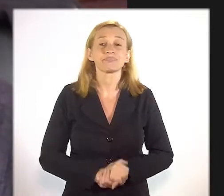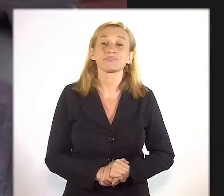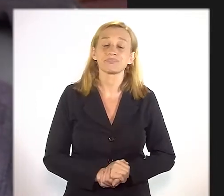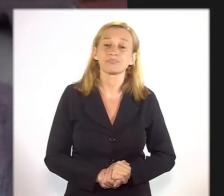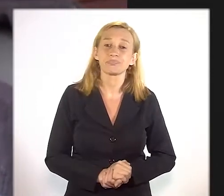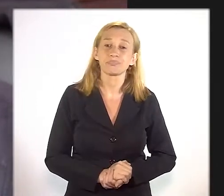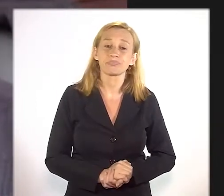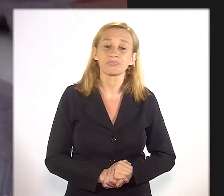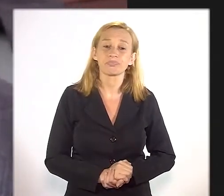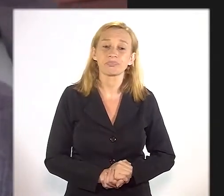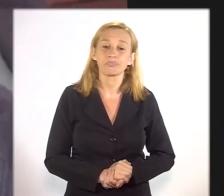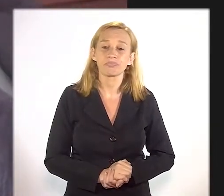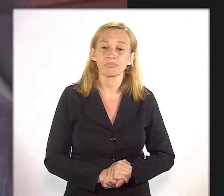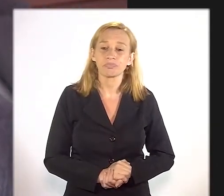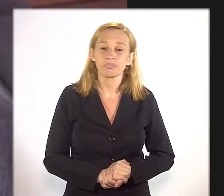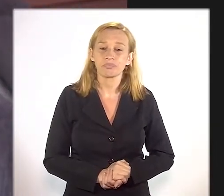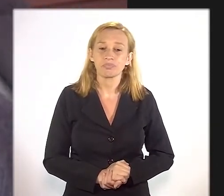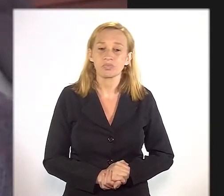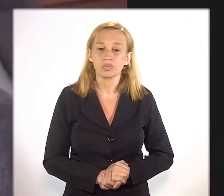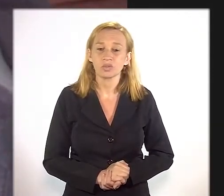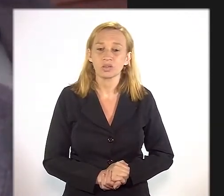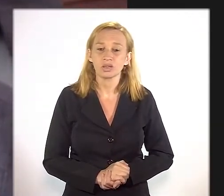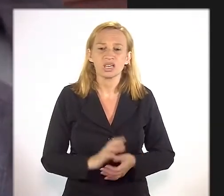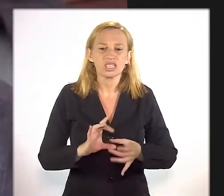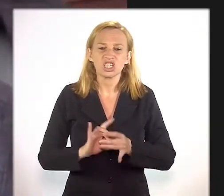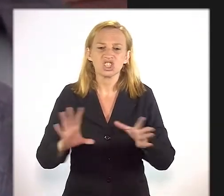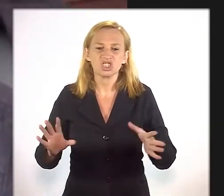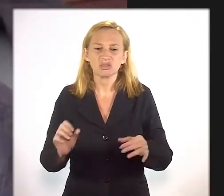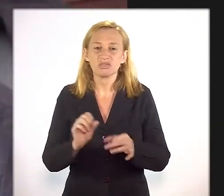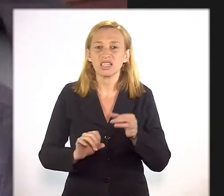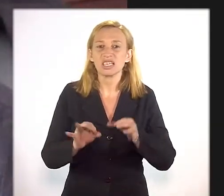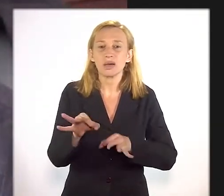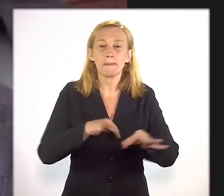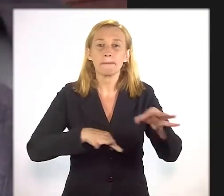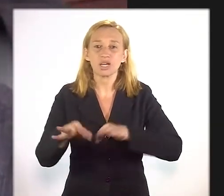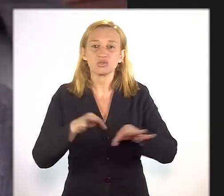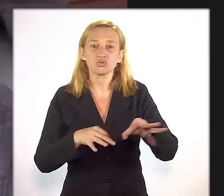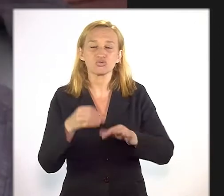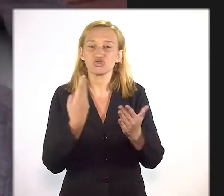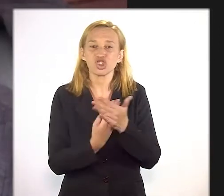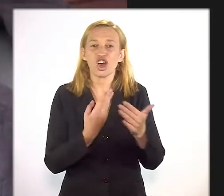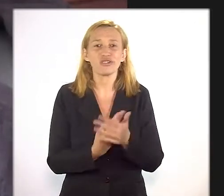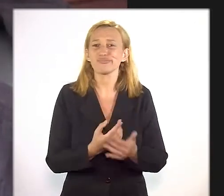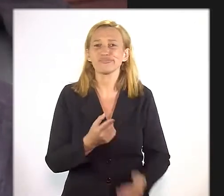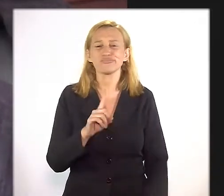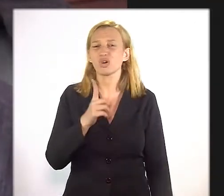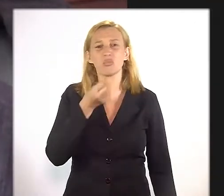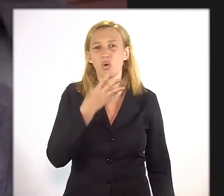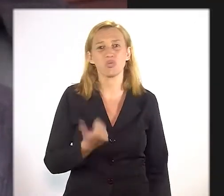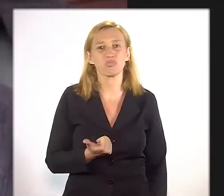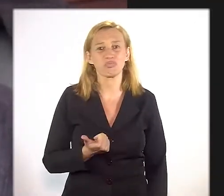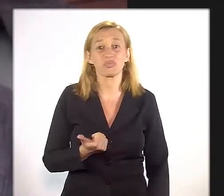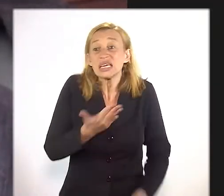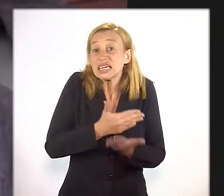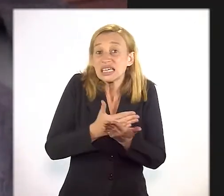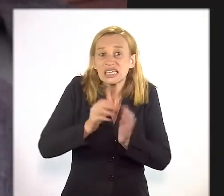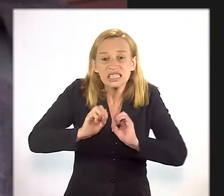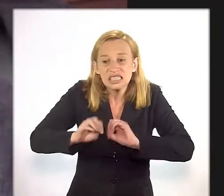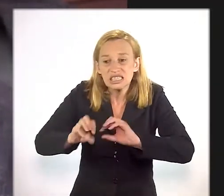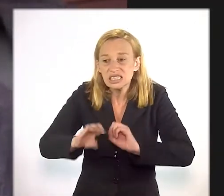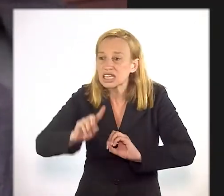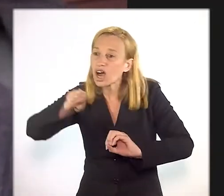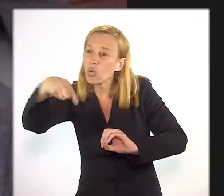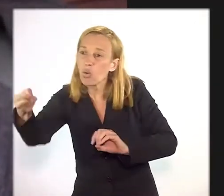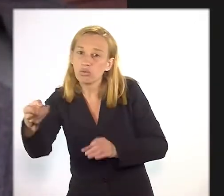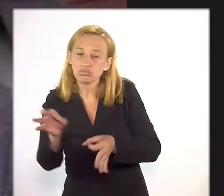prática. E ao mudar a prática, nós deixámos de fazer planejamento de aula, porque é inútil. Passamos a